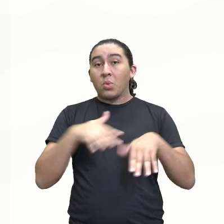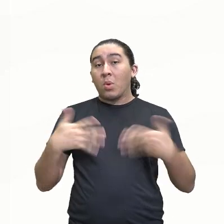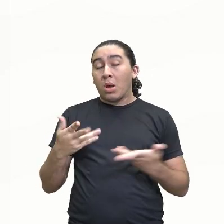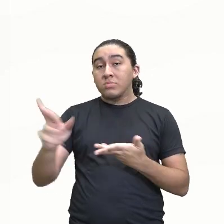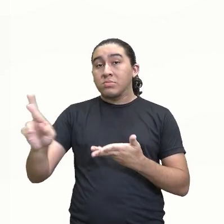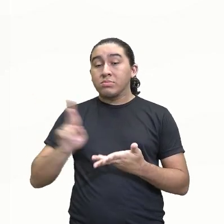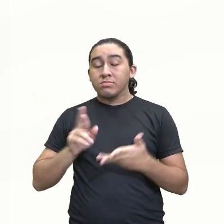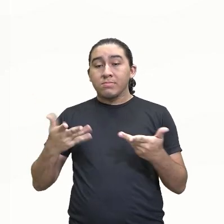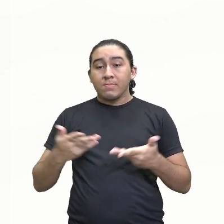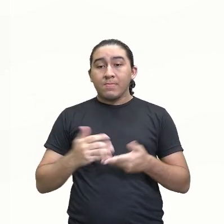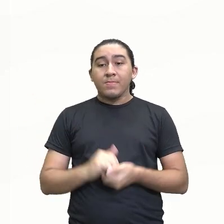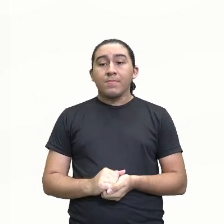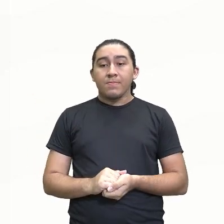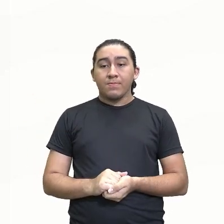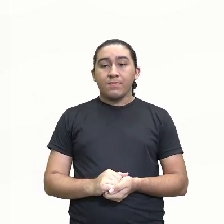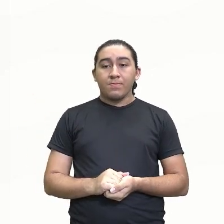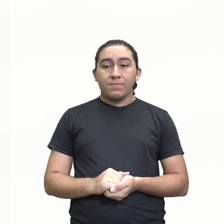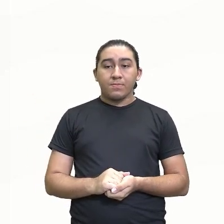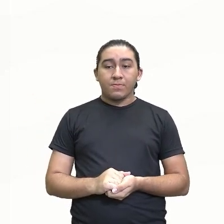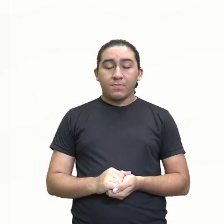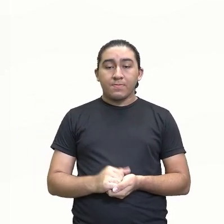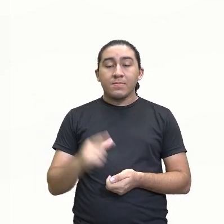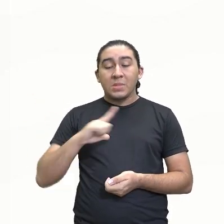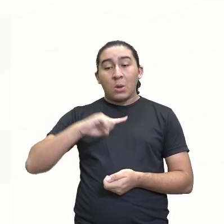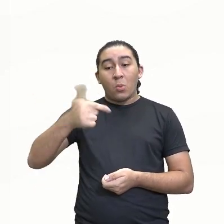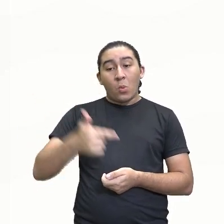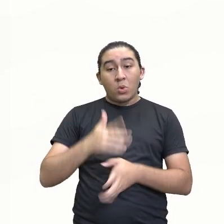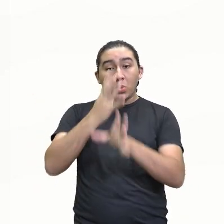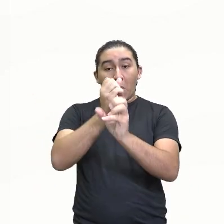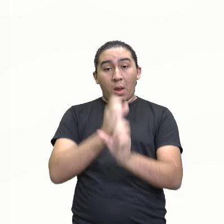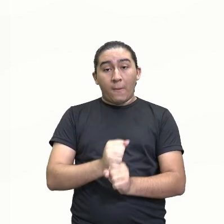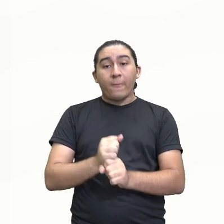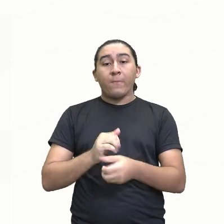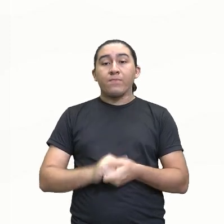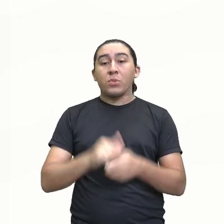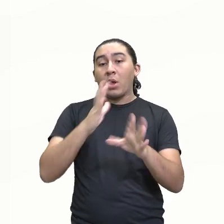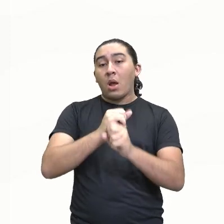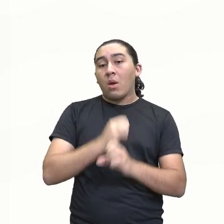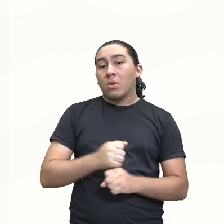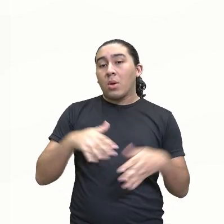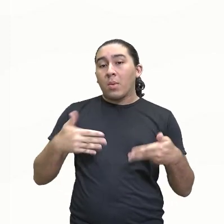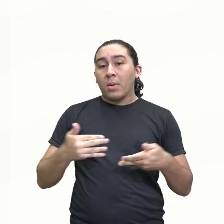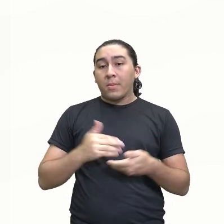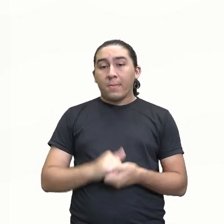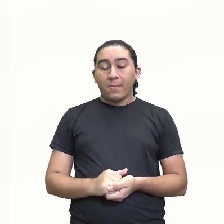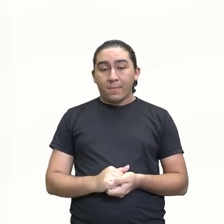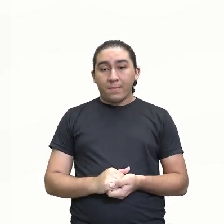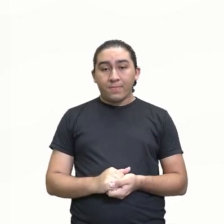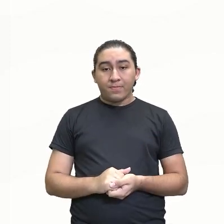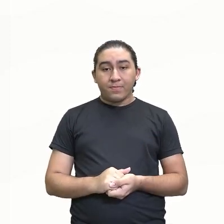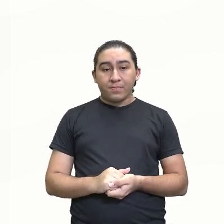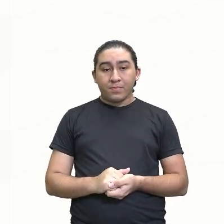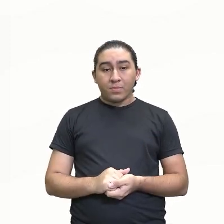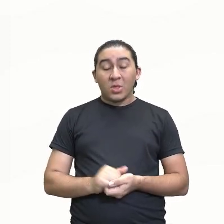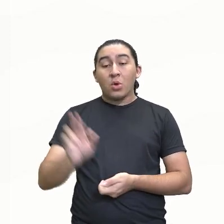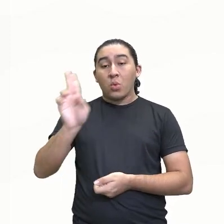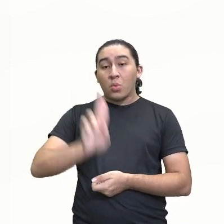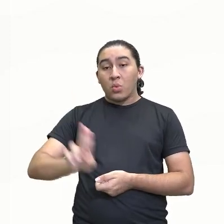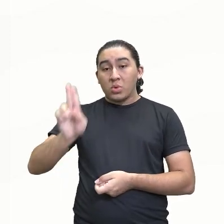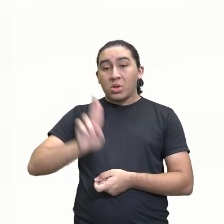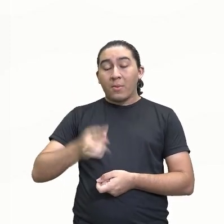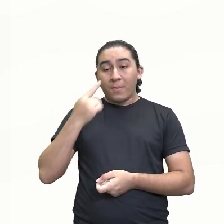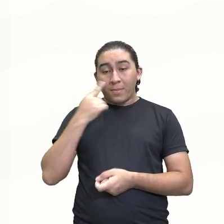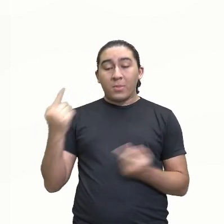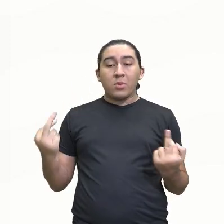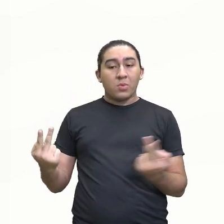aplicação? Aí nós temos uma outra expressão, certo? E a expressão, você vai utilizar então aí a